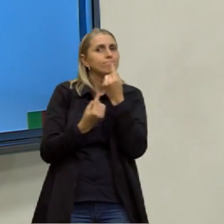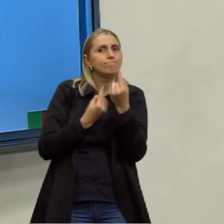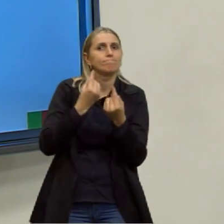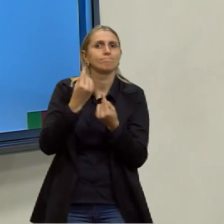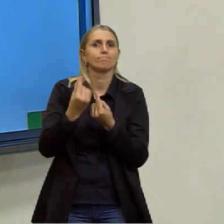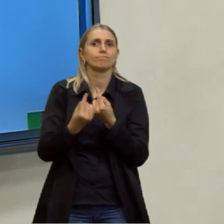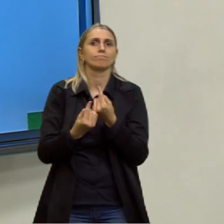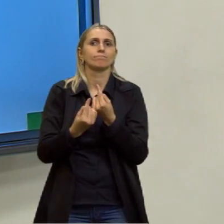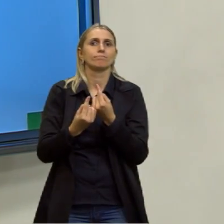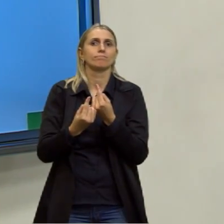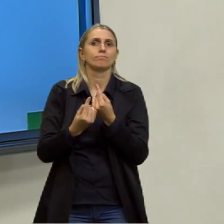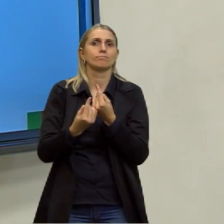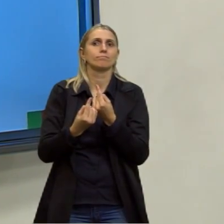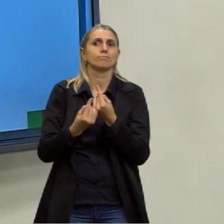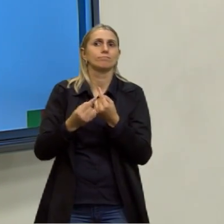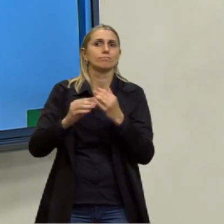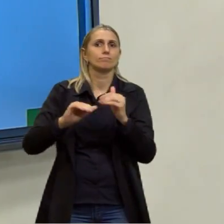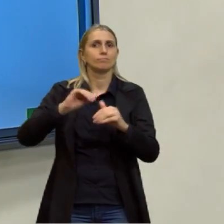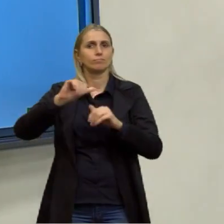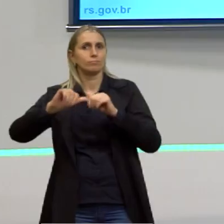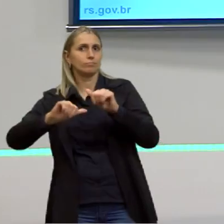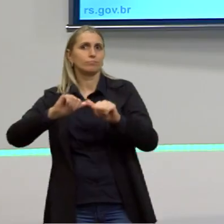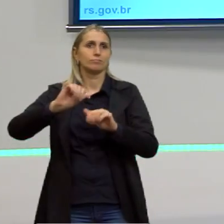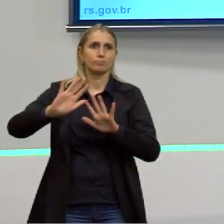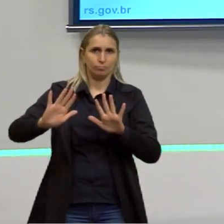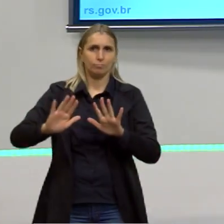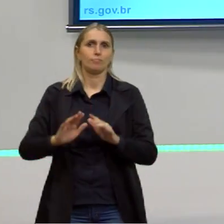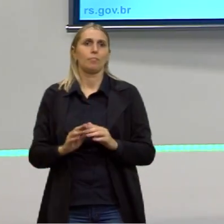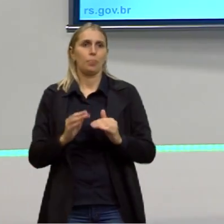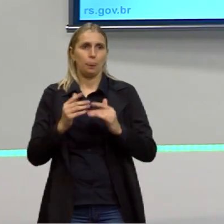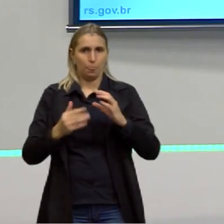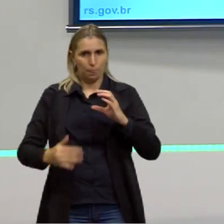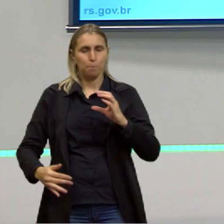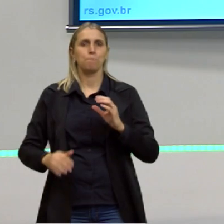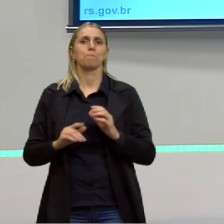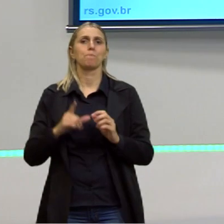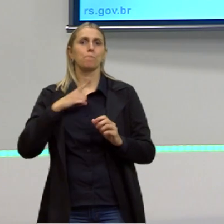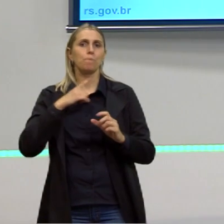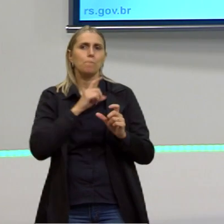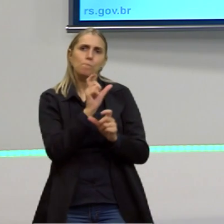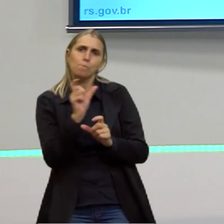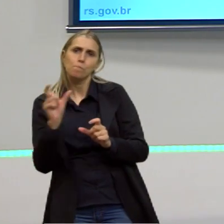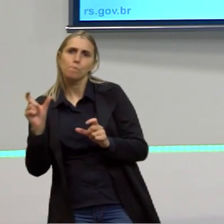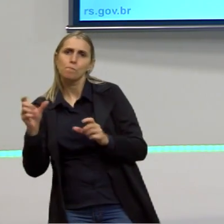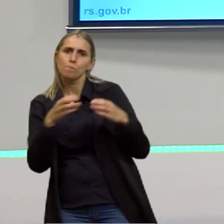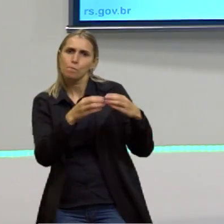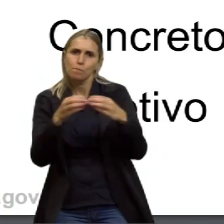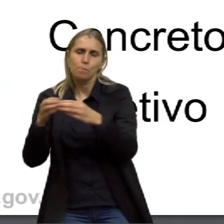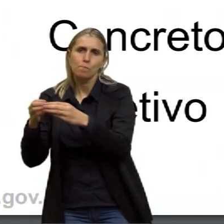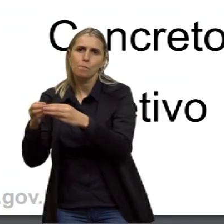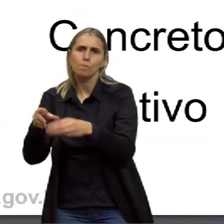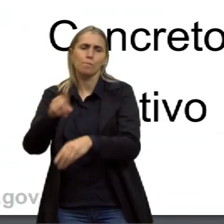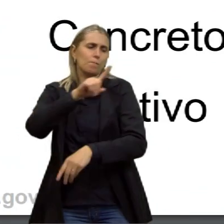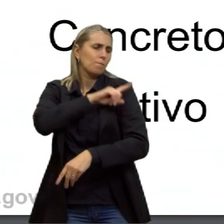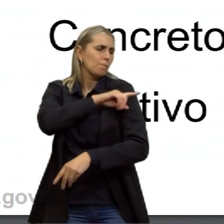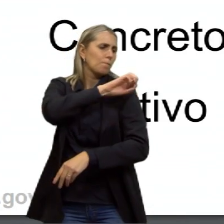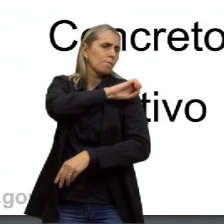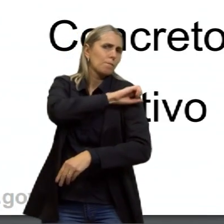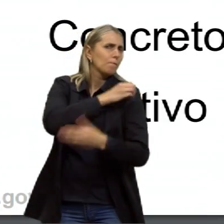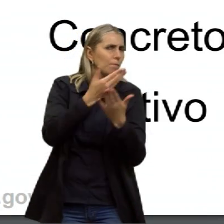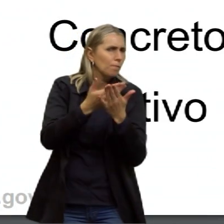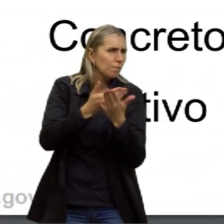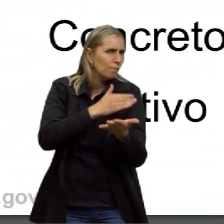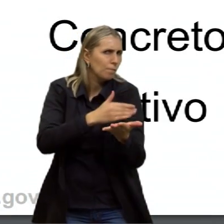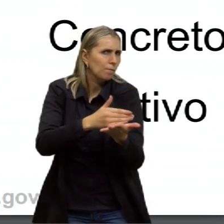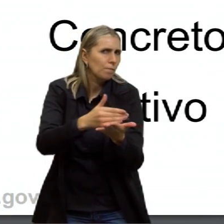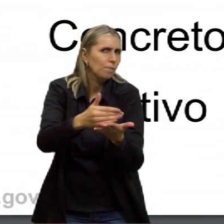algumas alguns desdobramentos tá é com classificação você já viram um ano ensino fundamental lá quando